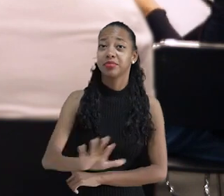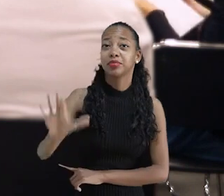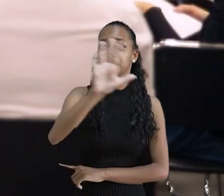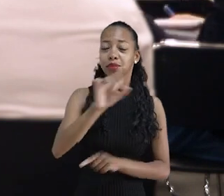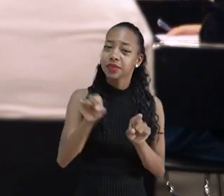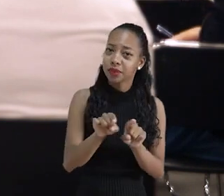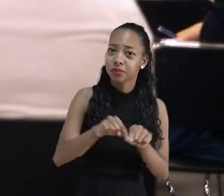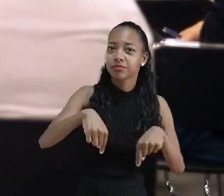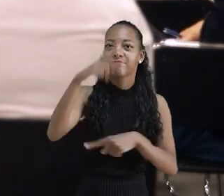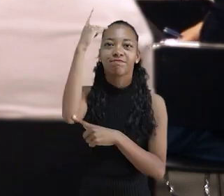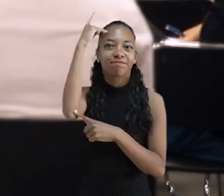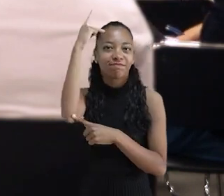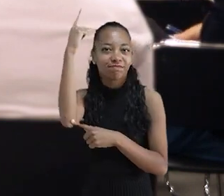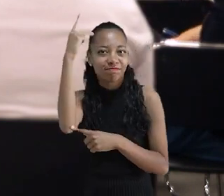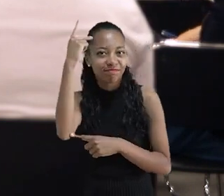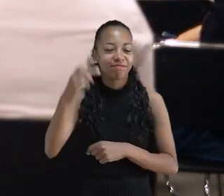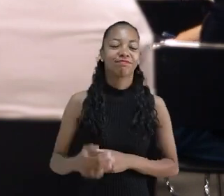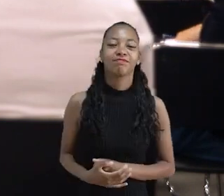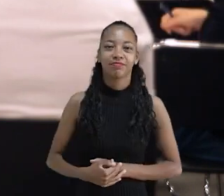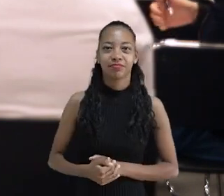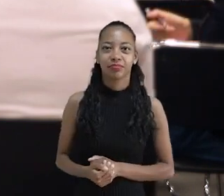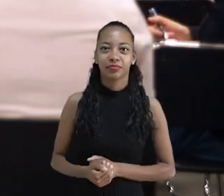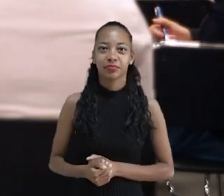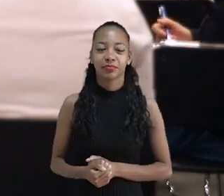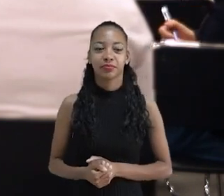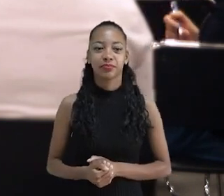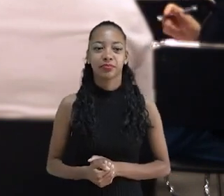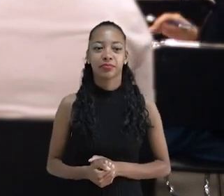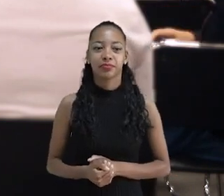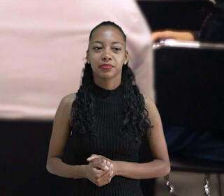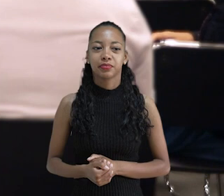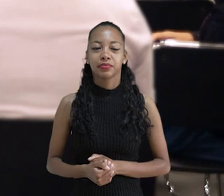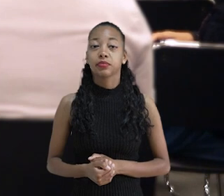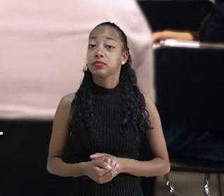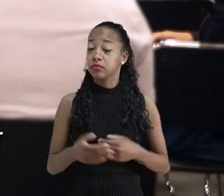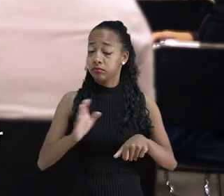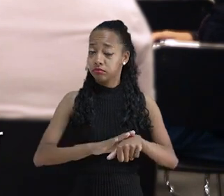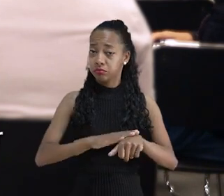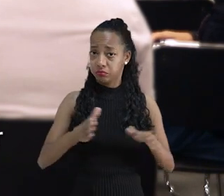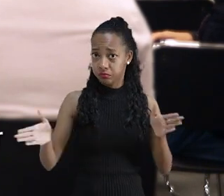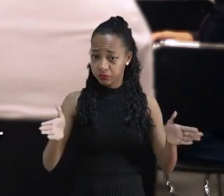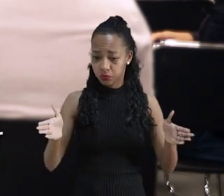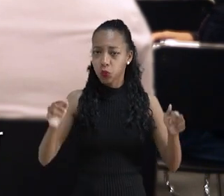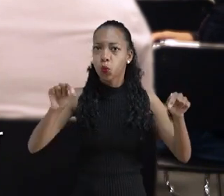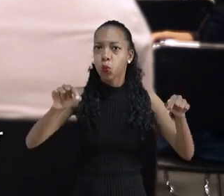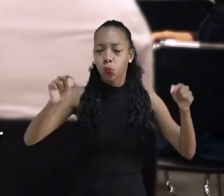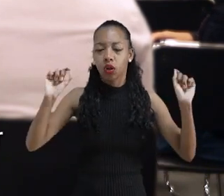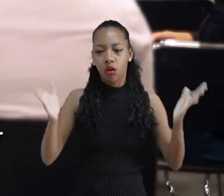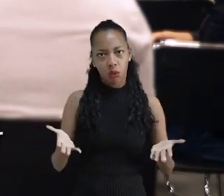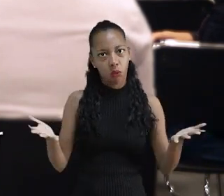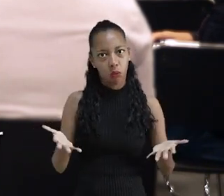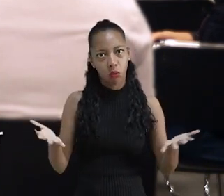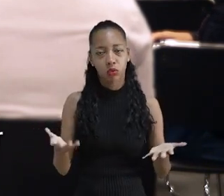chamado de São Paulo um ciclo de pensares e fazeres de tantos comunicadores e comunicadoras o momento é hoje e eu só